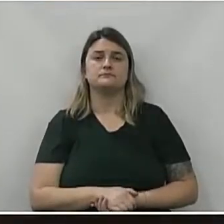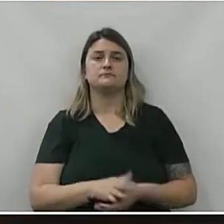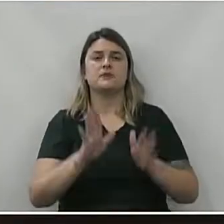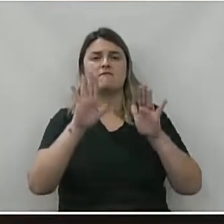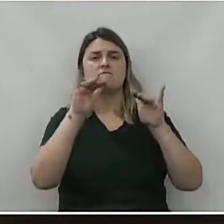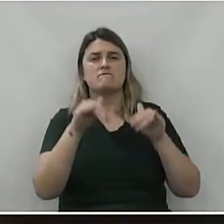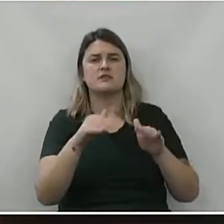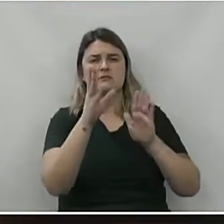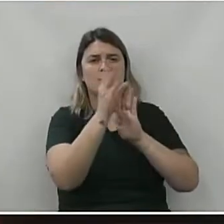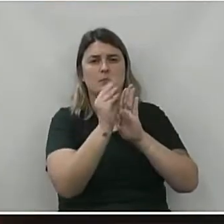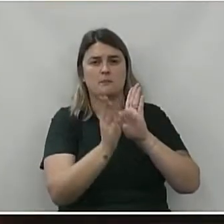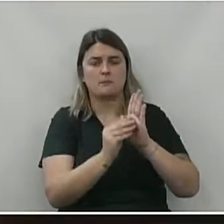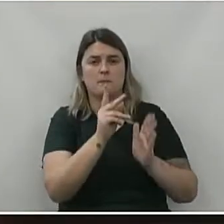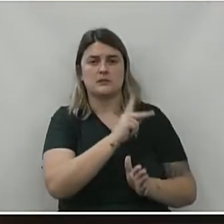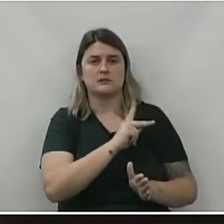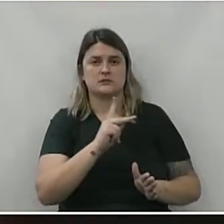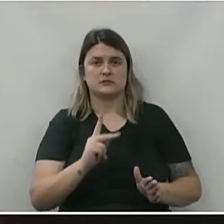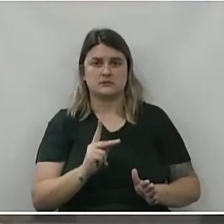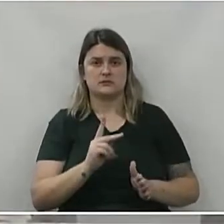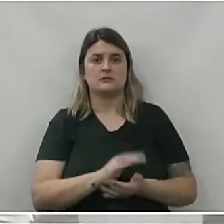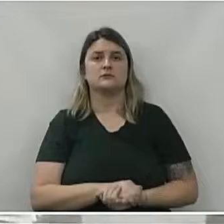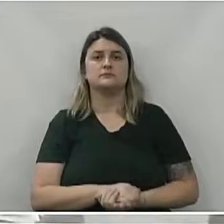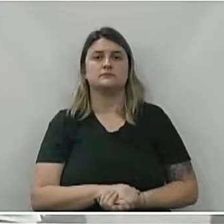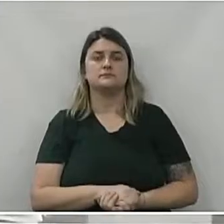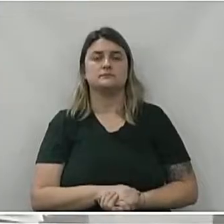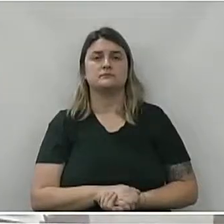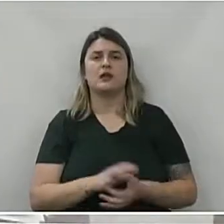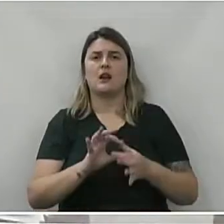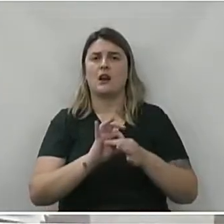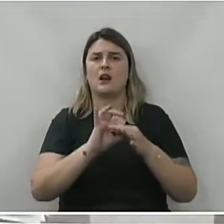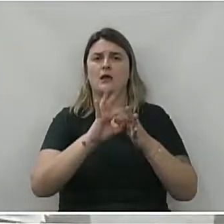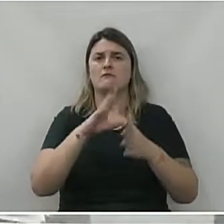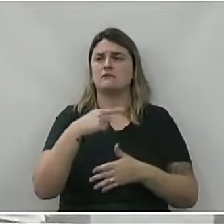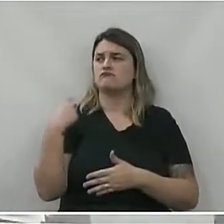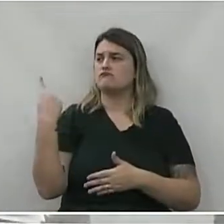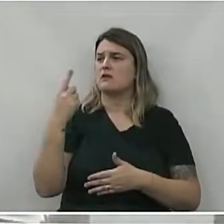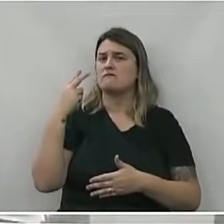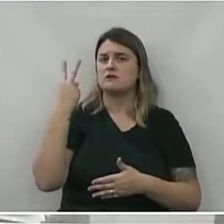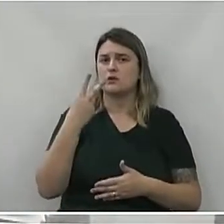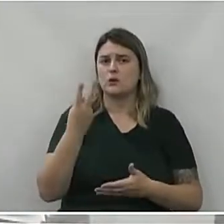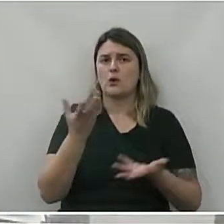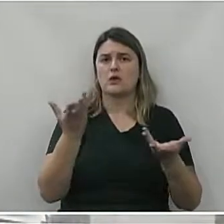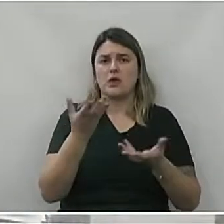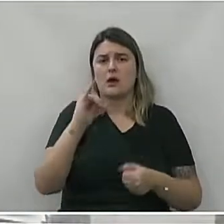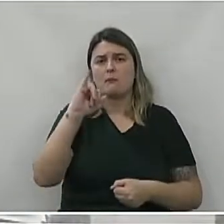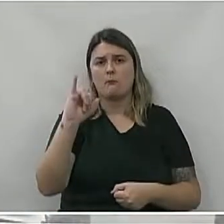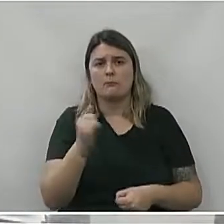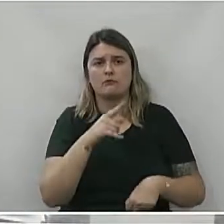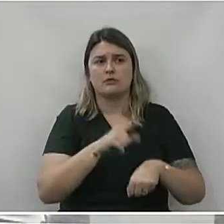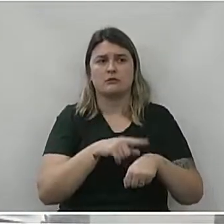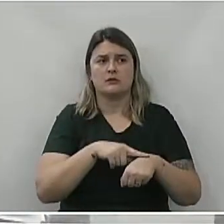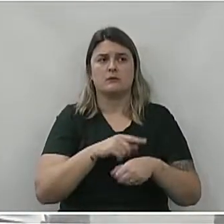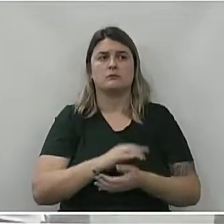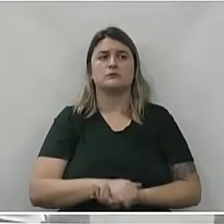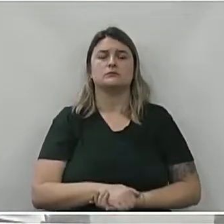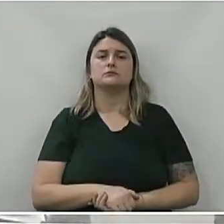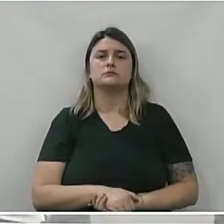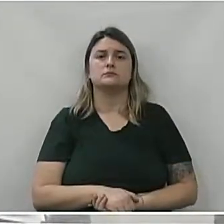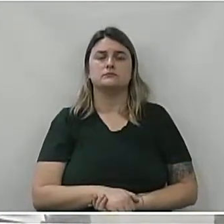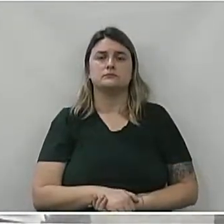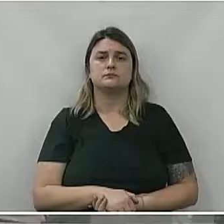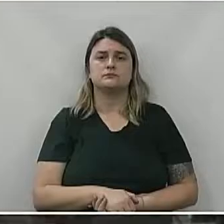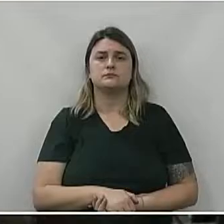da ordem do dia, senhor presidente. Com o fim da ordem do dia, deixo livre a palavra aos nobres vereadores que dela desejarem fazer